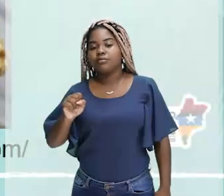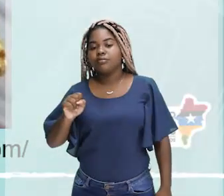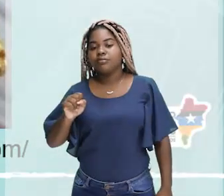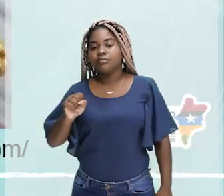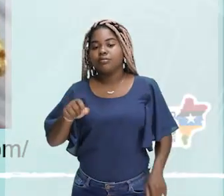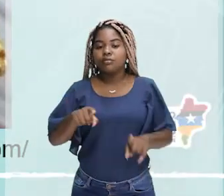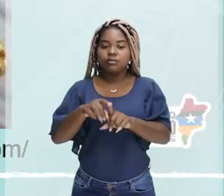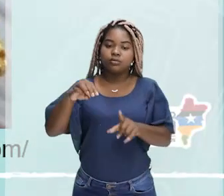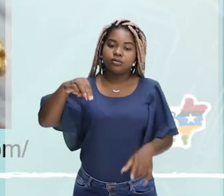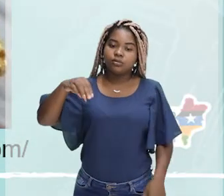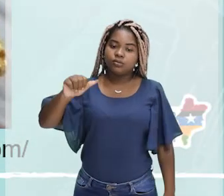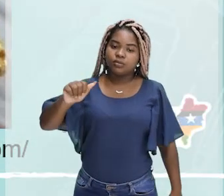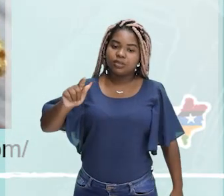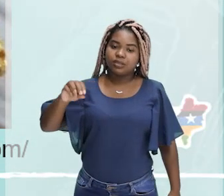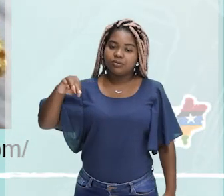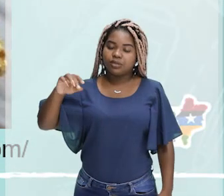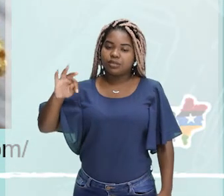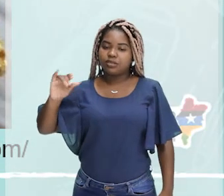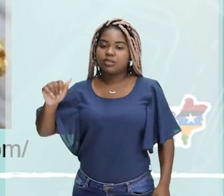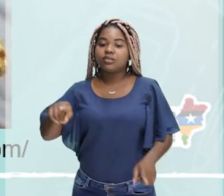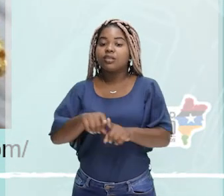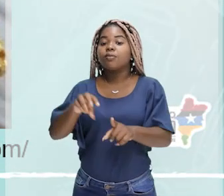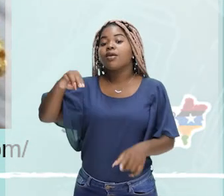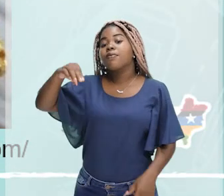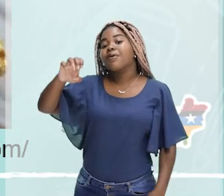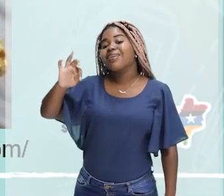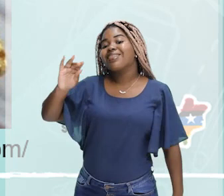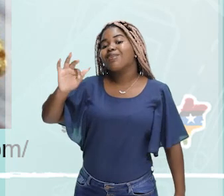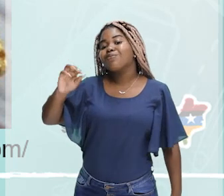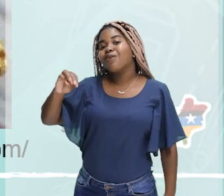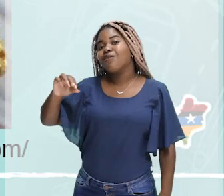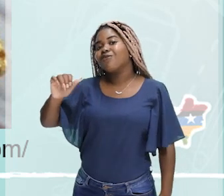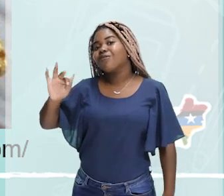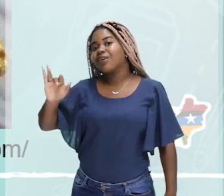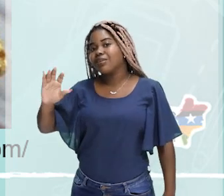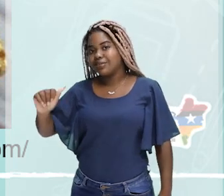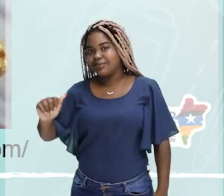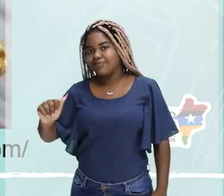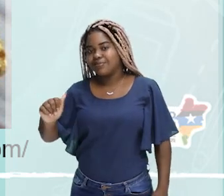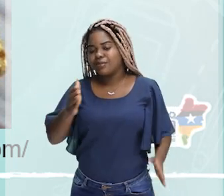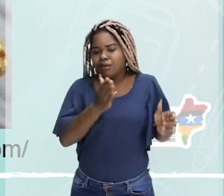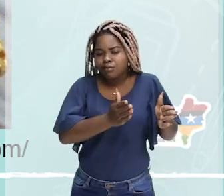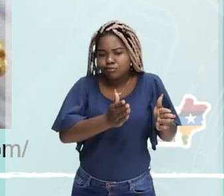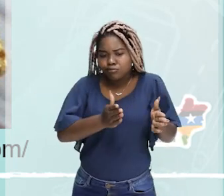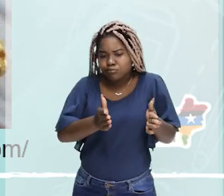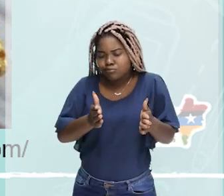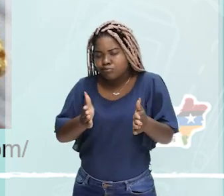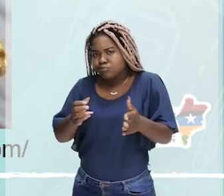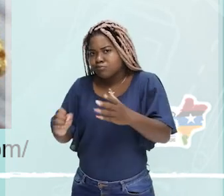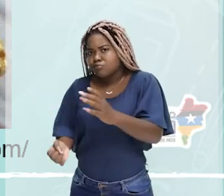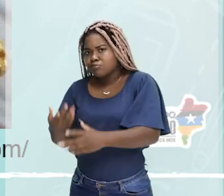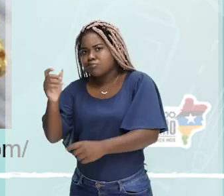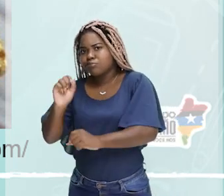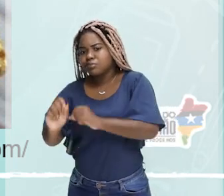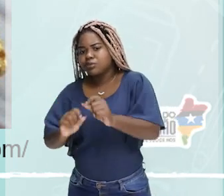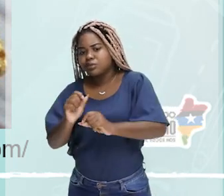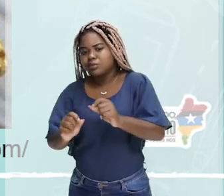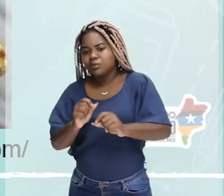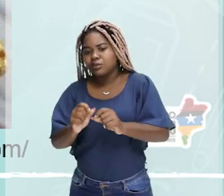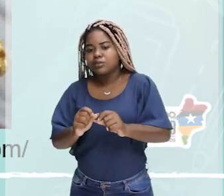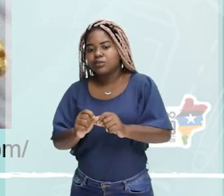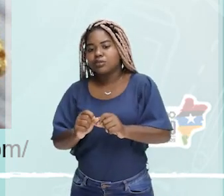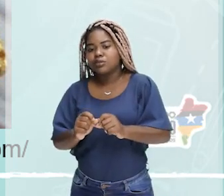E também rochas metamórficas, que são rochas aí que passam por um processo, né, de formação sobre maior